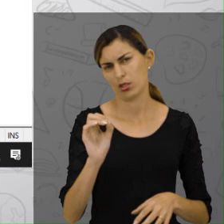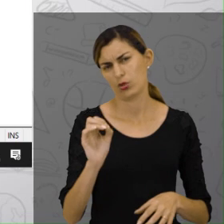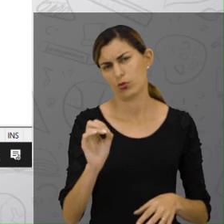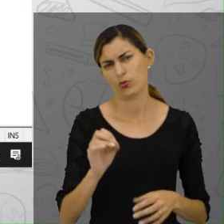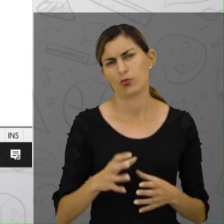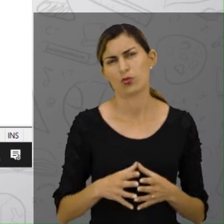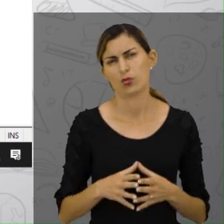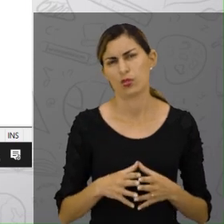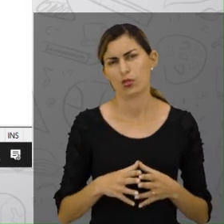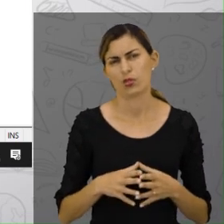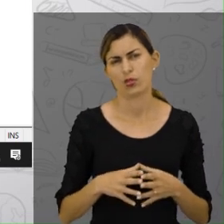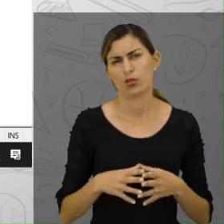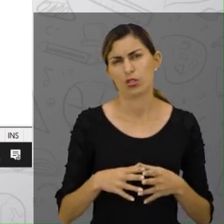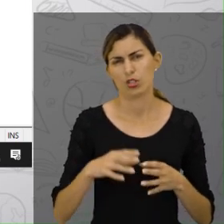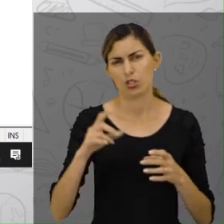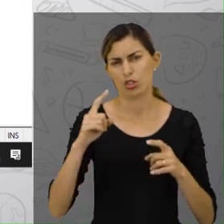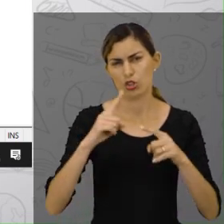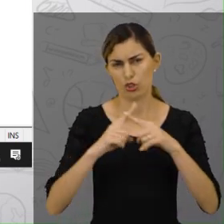0,